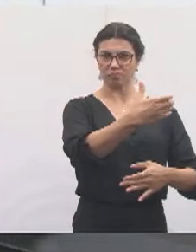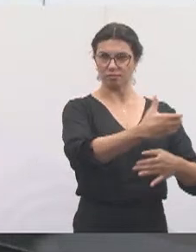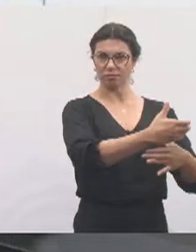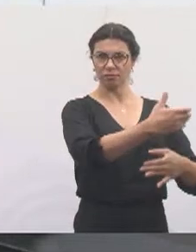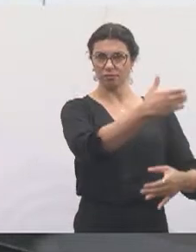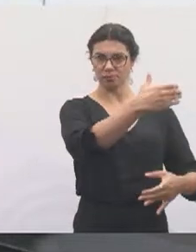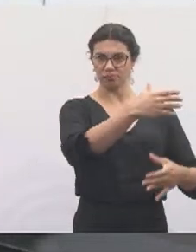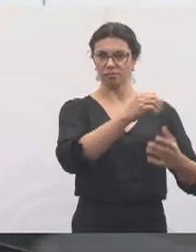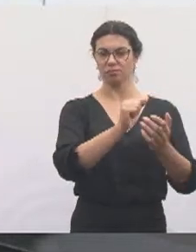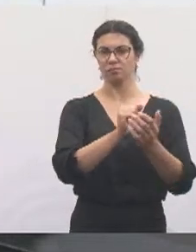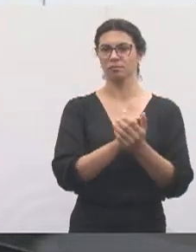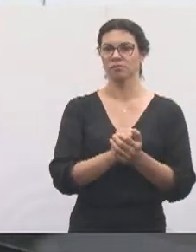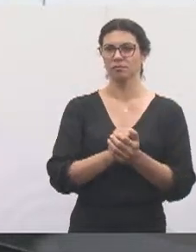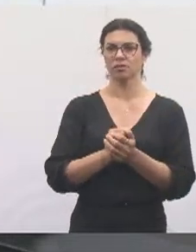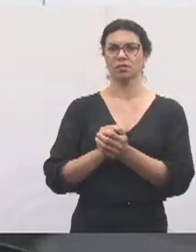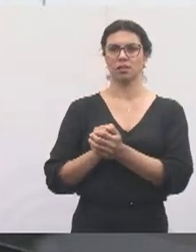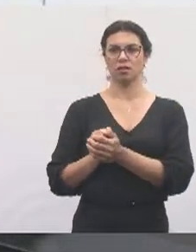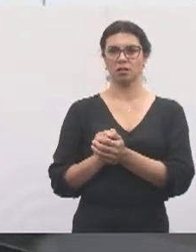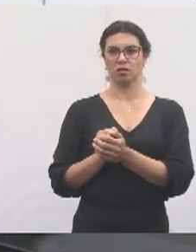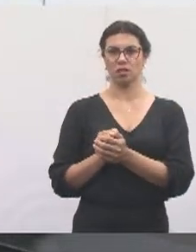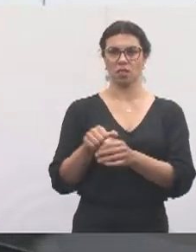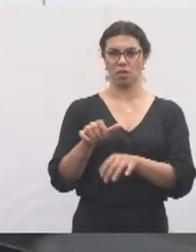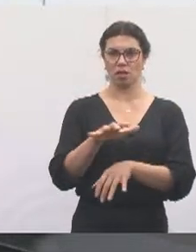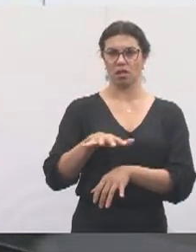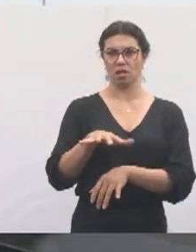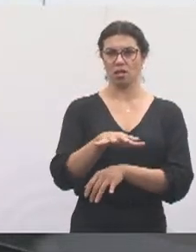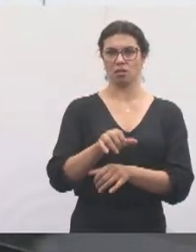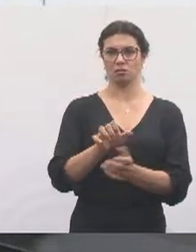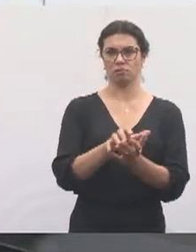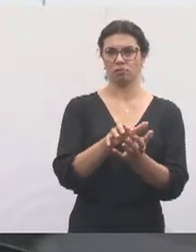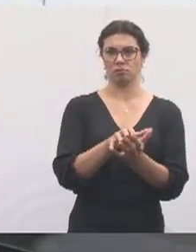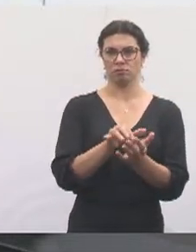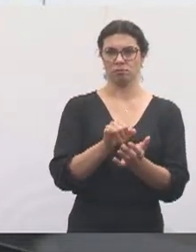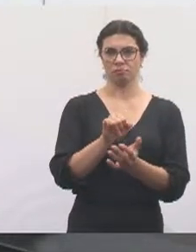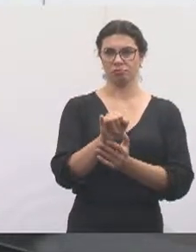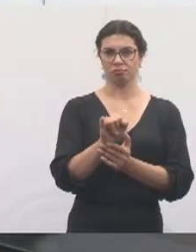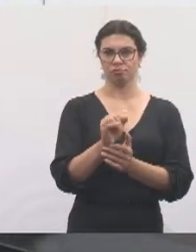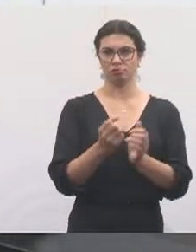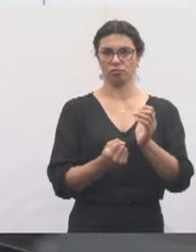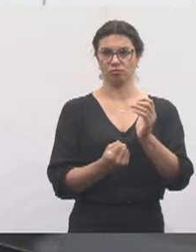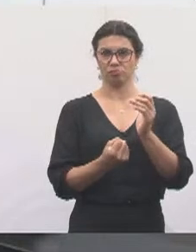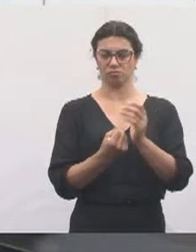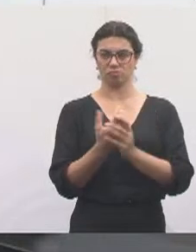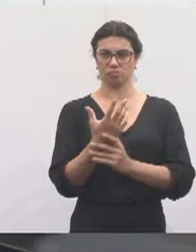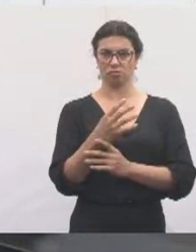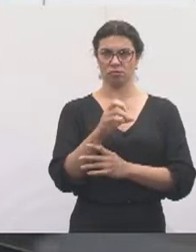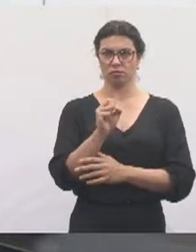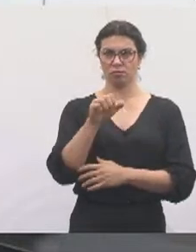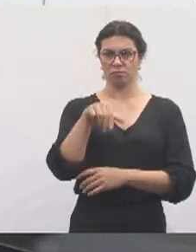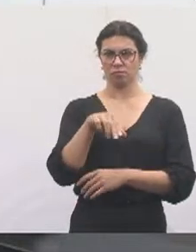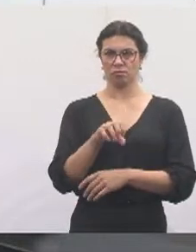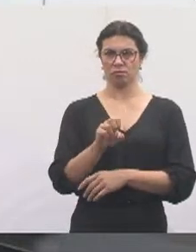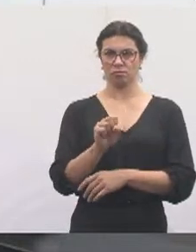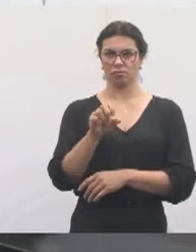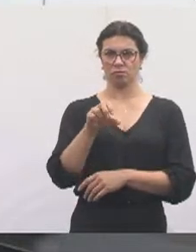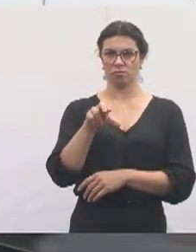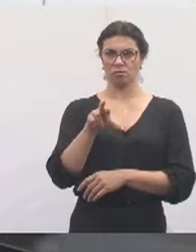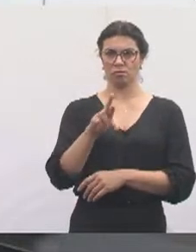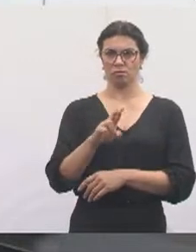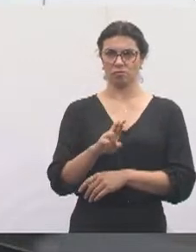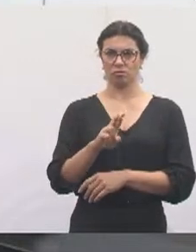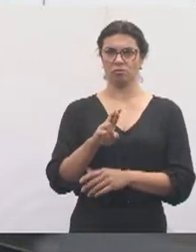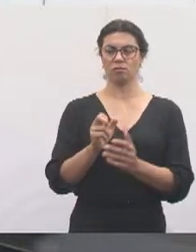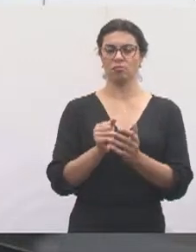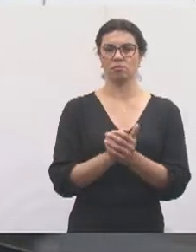rodovias estaduais que estão localizados na região de Jacareí implantação desses sensores sensoriais para Pessoas